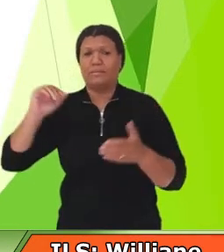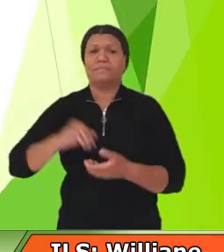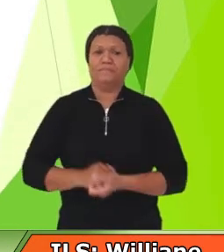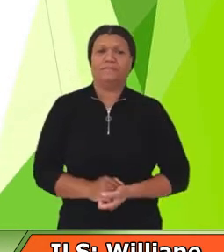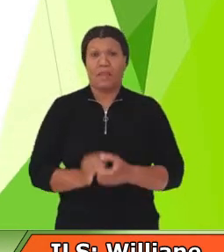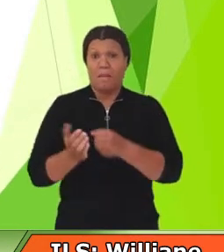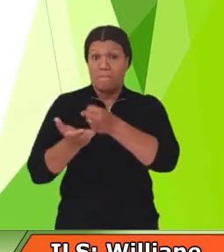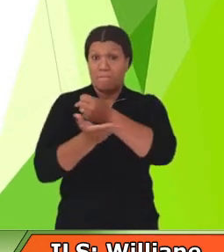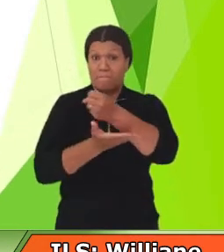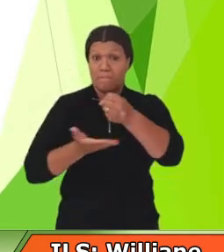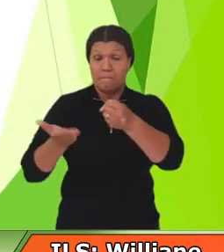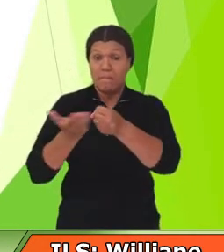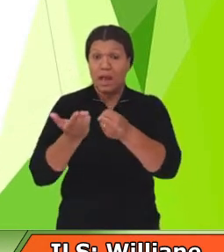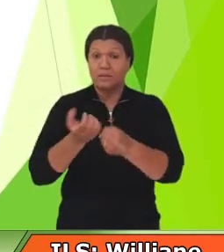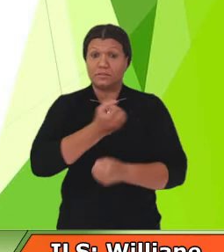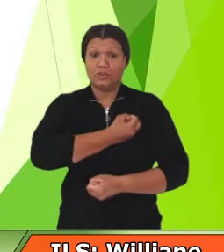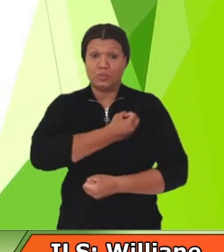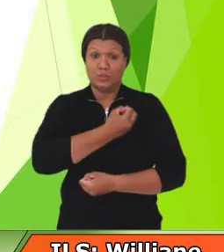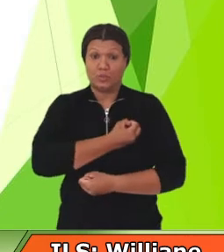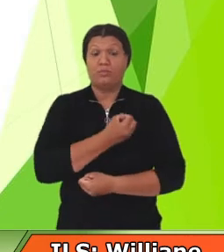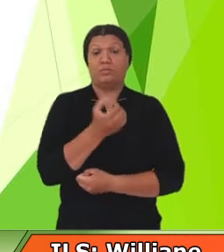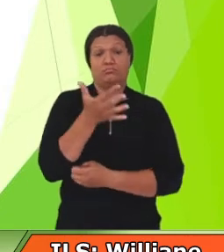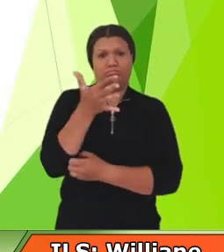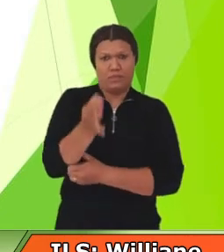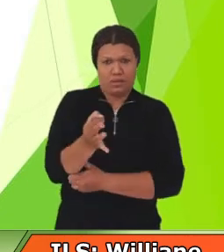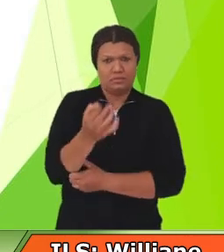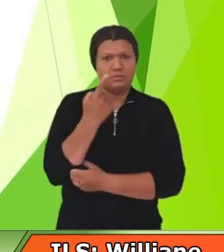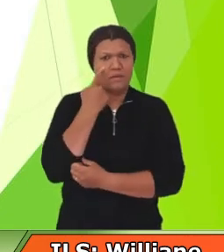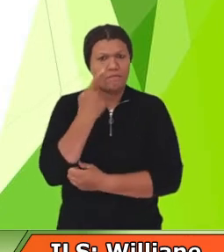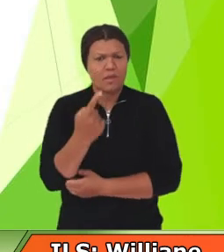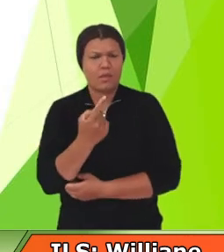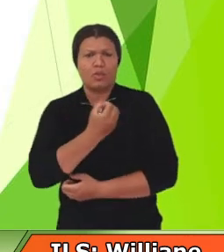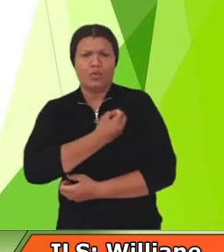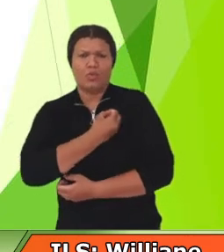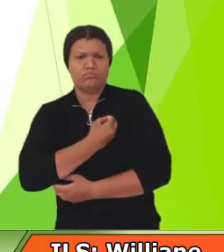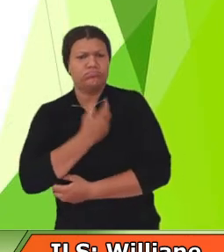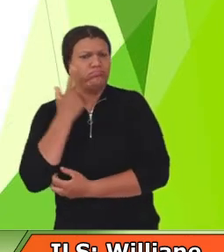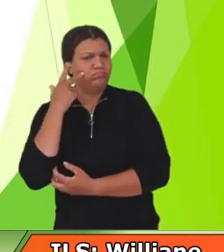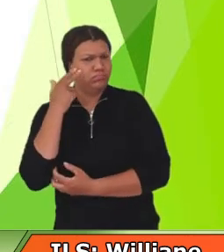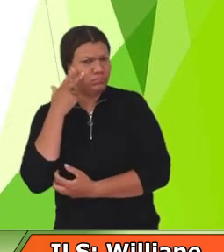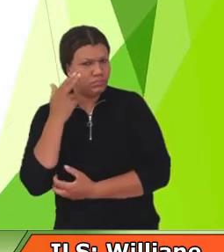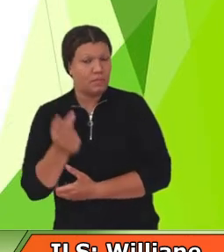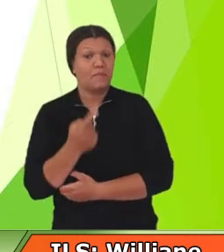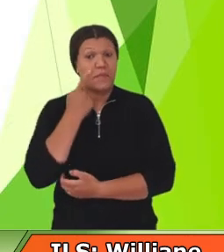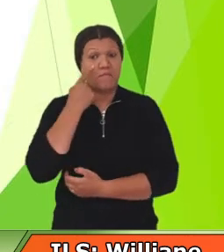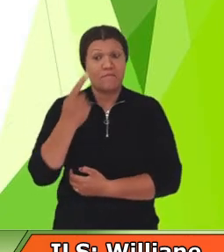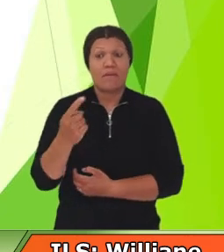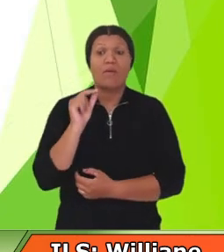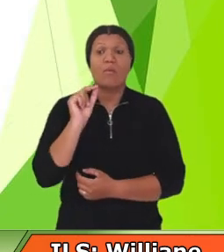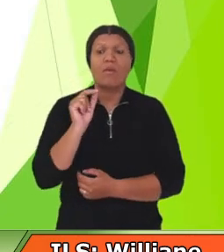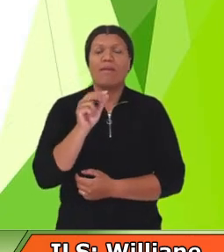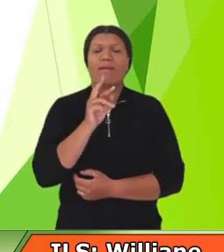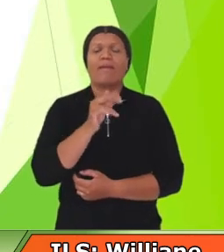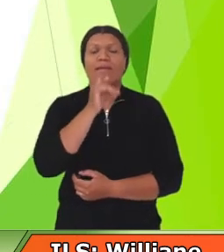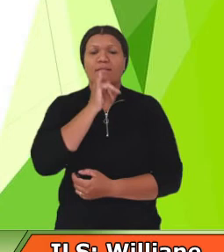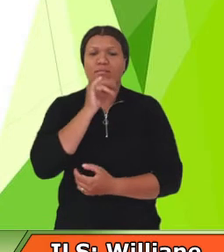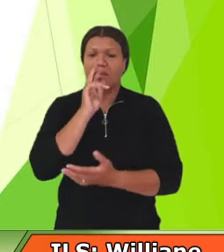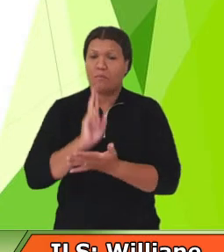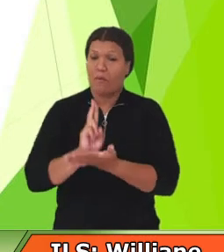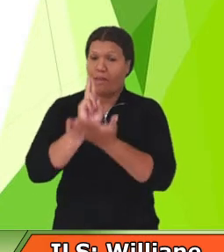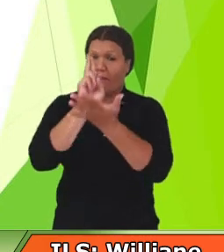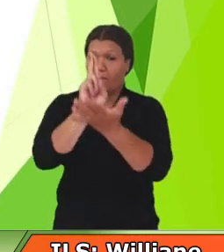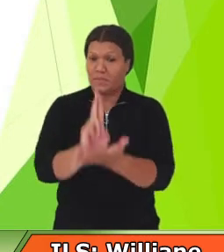A base decimal dos números naturais. Aqui nós temos um exemplo de